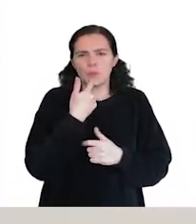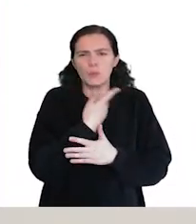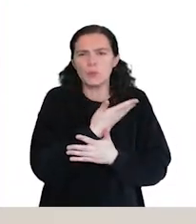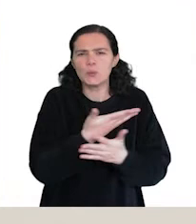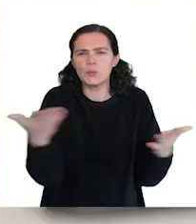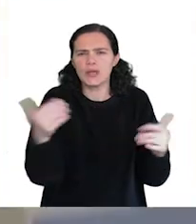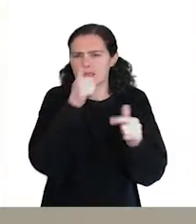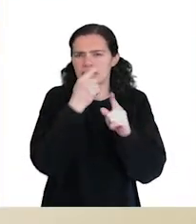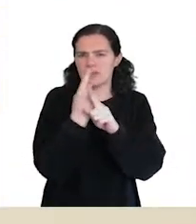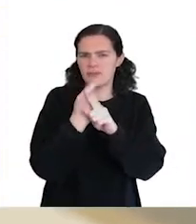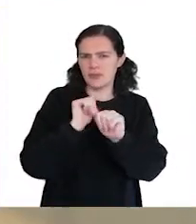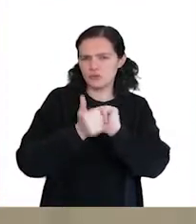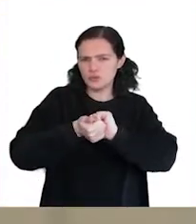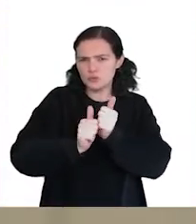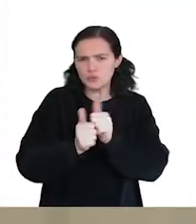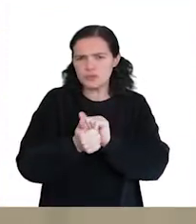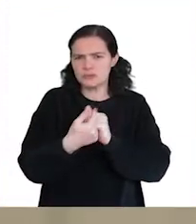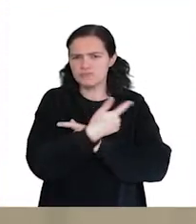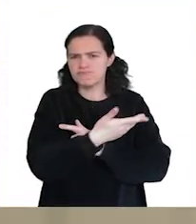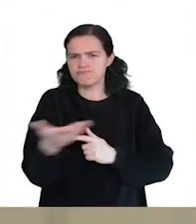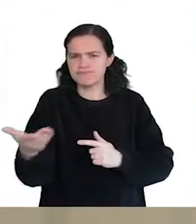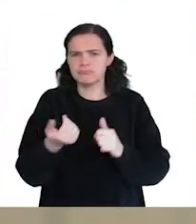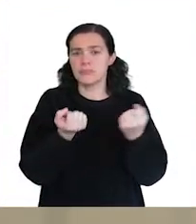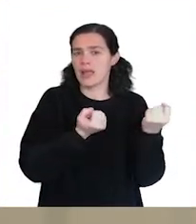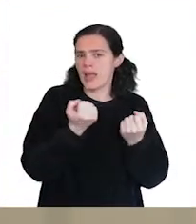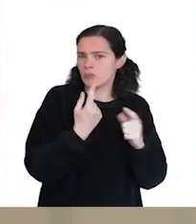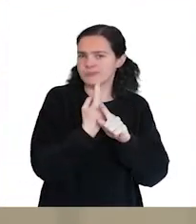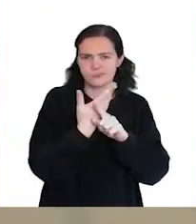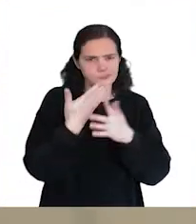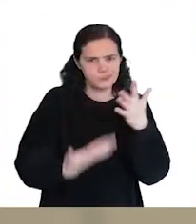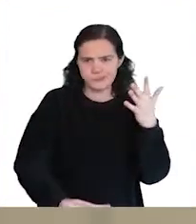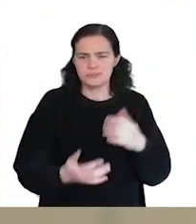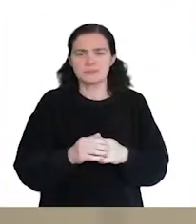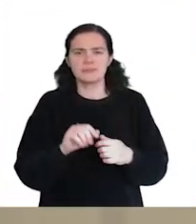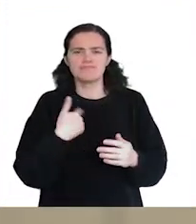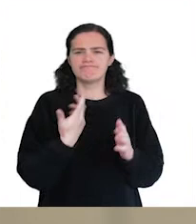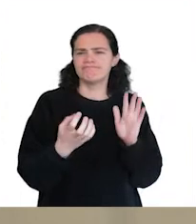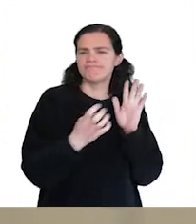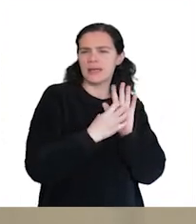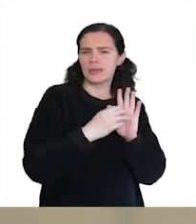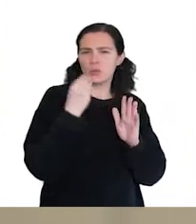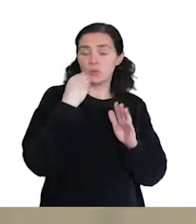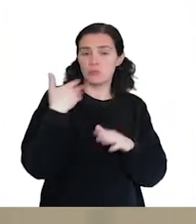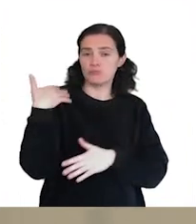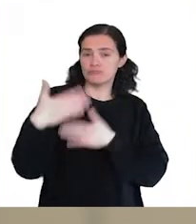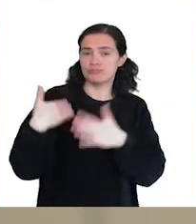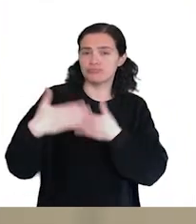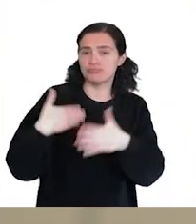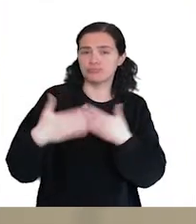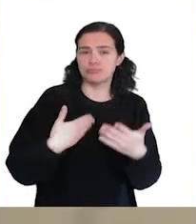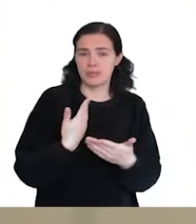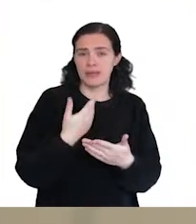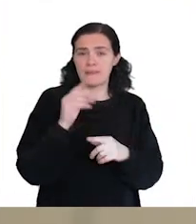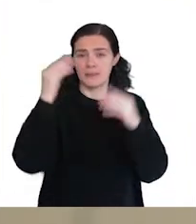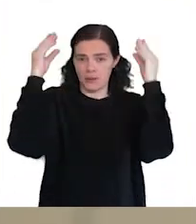toda uma série de atividades desportivas, automobilismo, etc., etc., que marcam o percurso de Manuel de